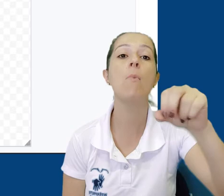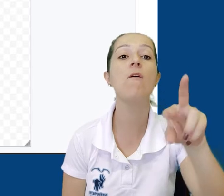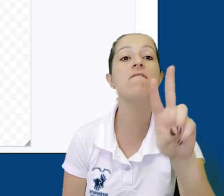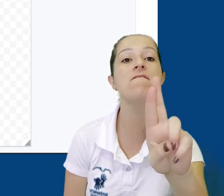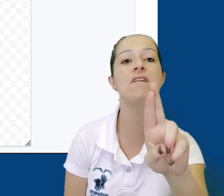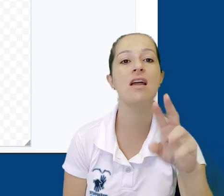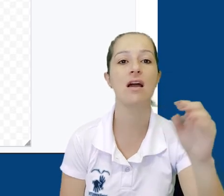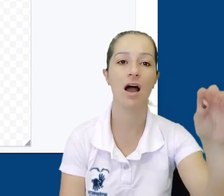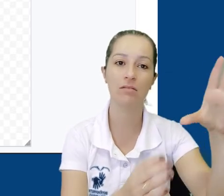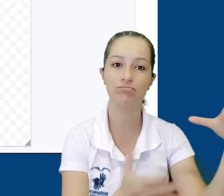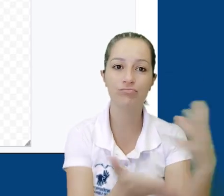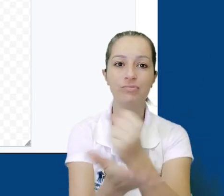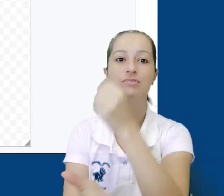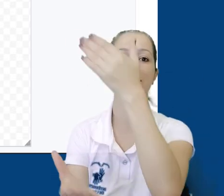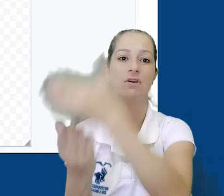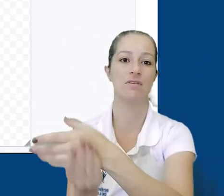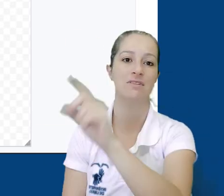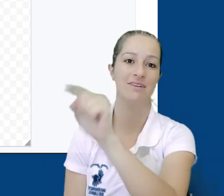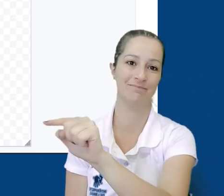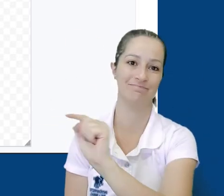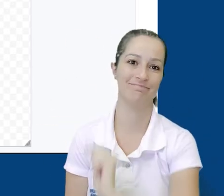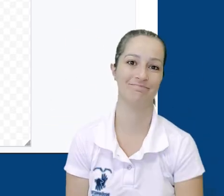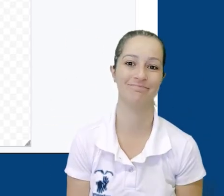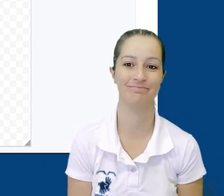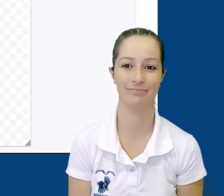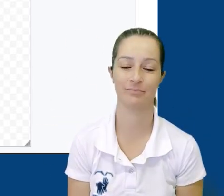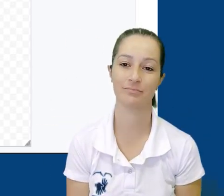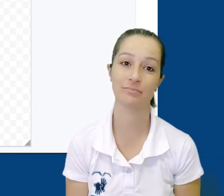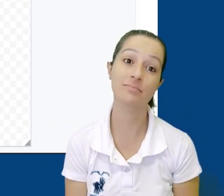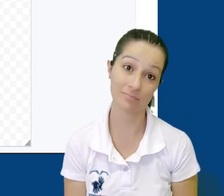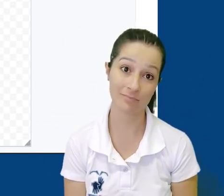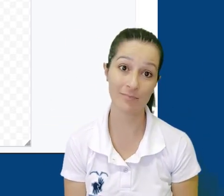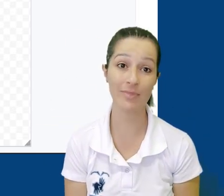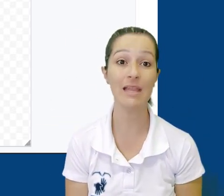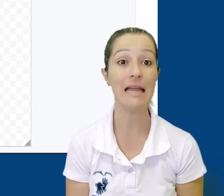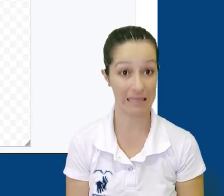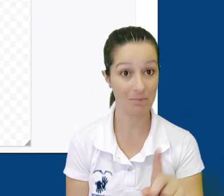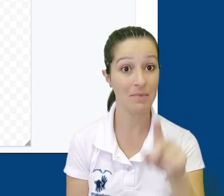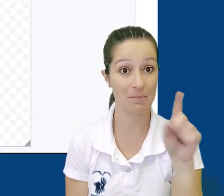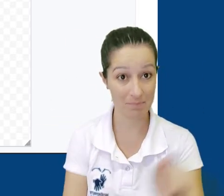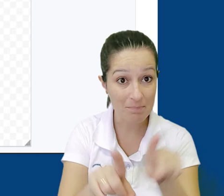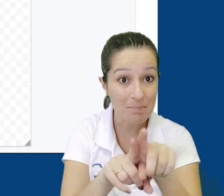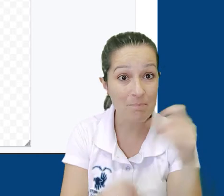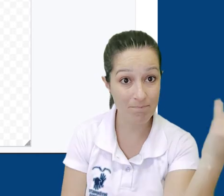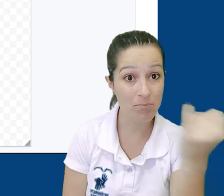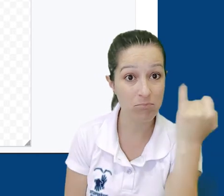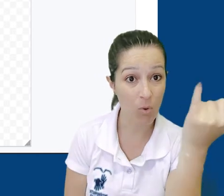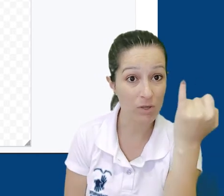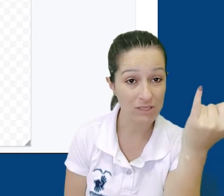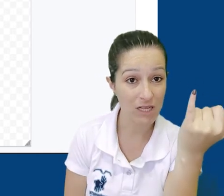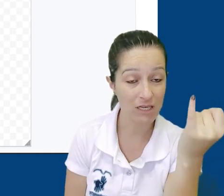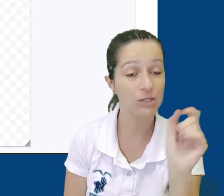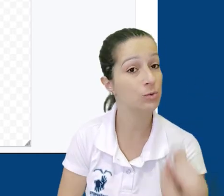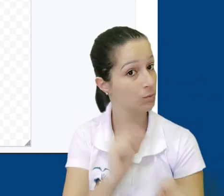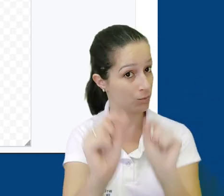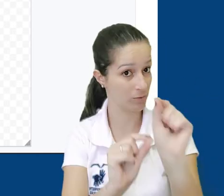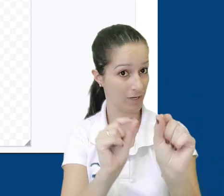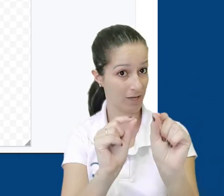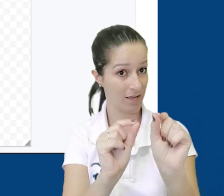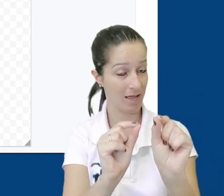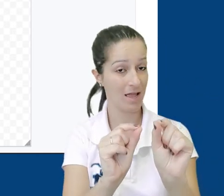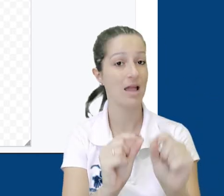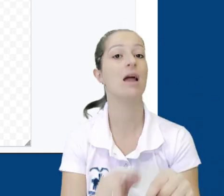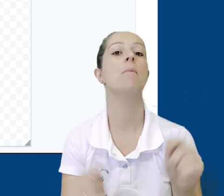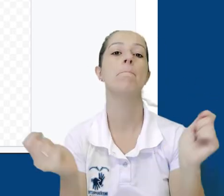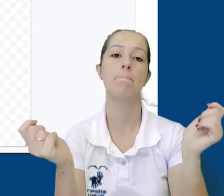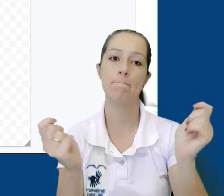clicamos em mover para cá e o desenho estará a salvo nesta pasta que criamos e por fim e definitivamente não menos